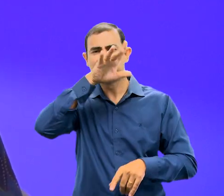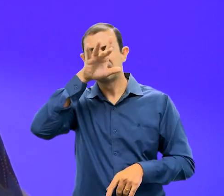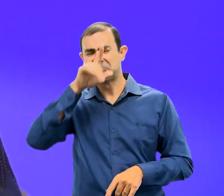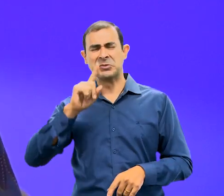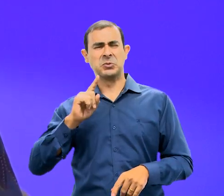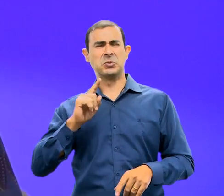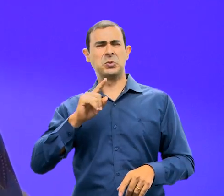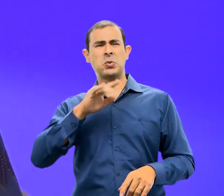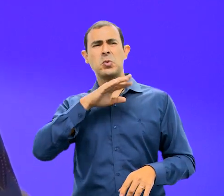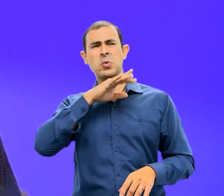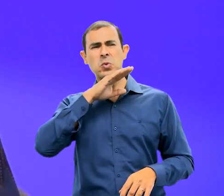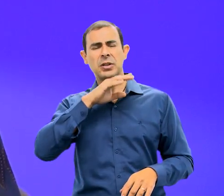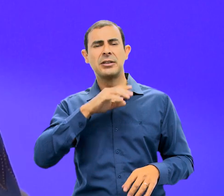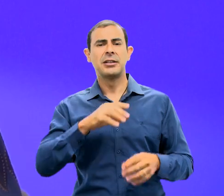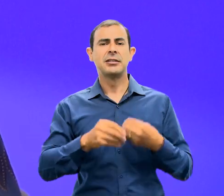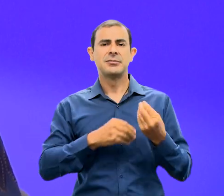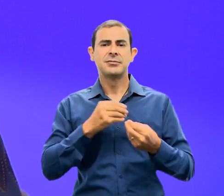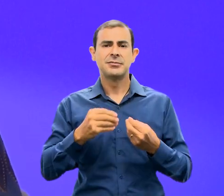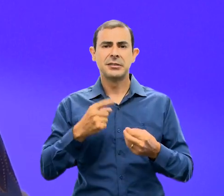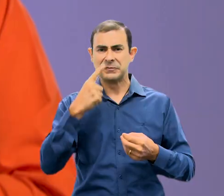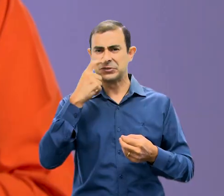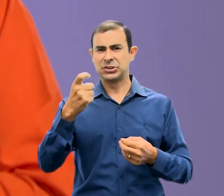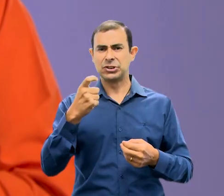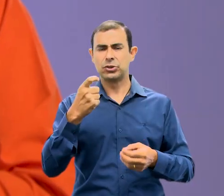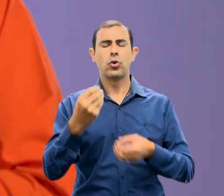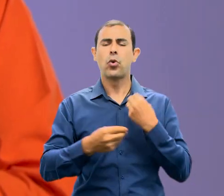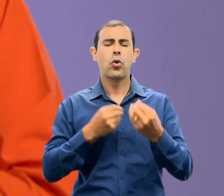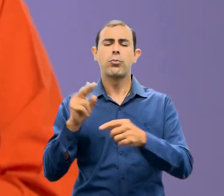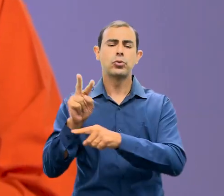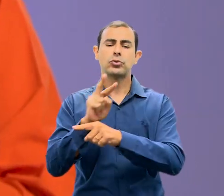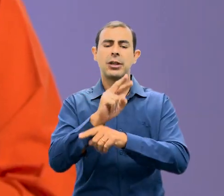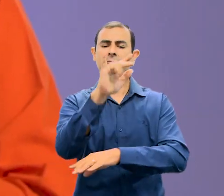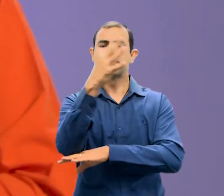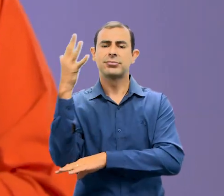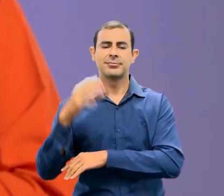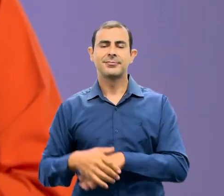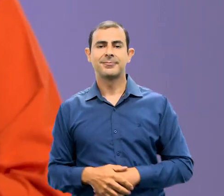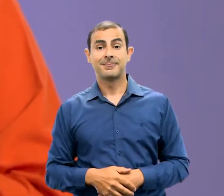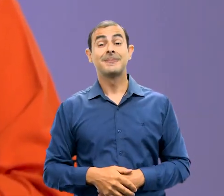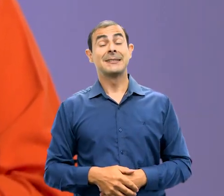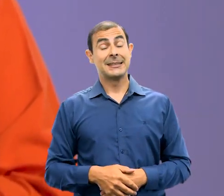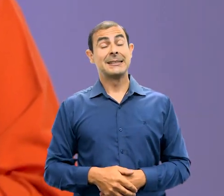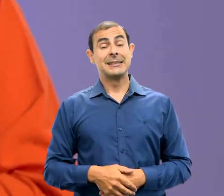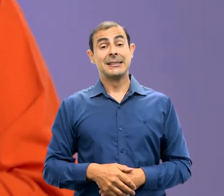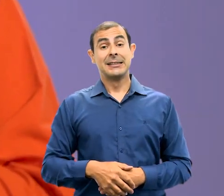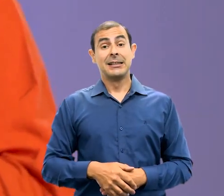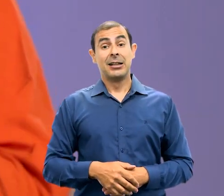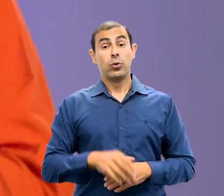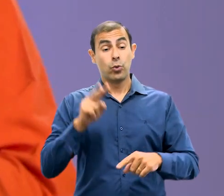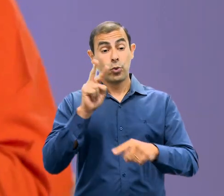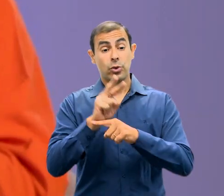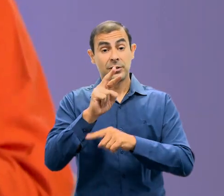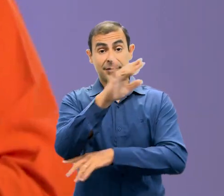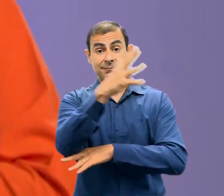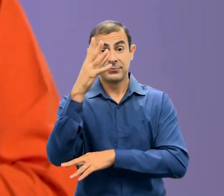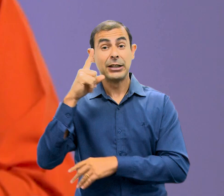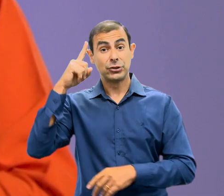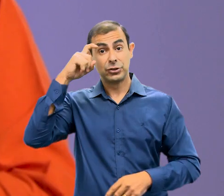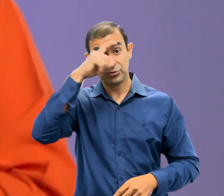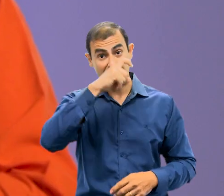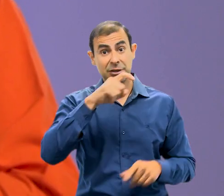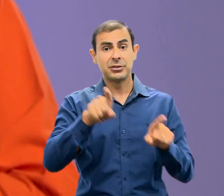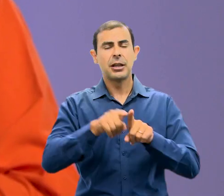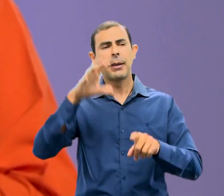Como é que tem sido atuar pelo meio ambiente aqui em Campo Grande? Maria, tem sido um desafio e um aprendizado também. A gente vê que tem vários